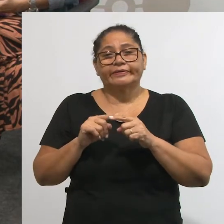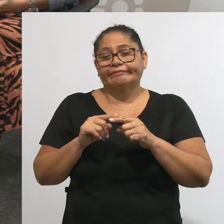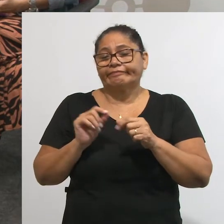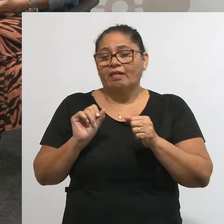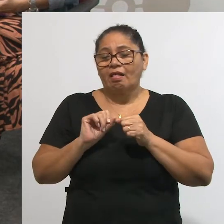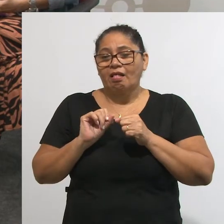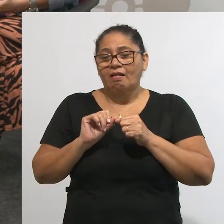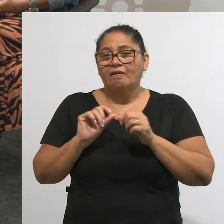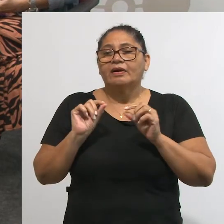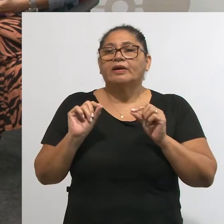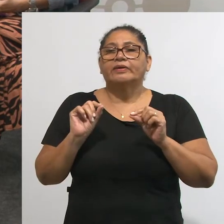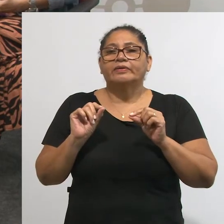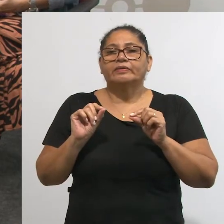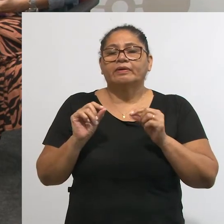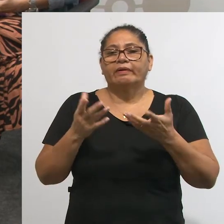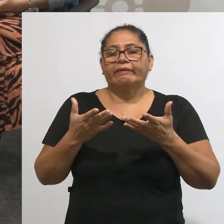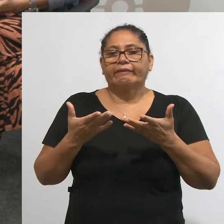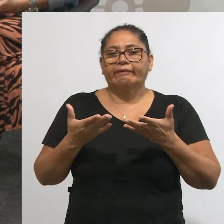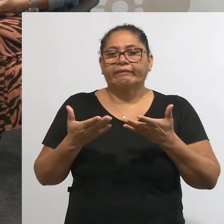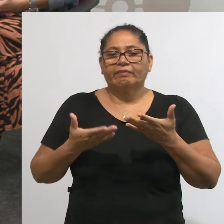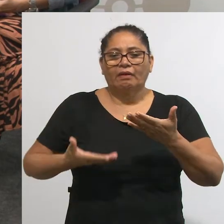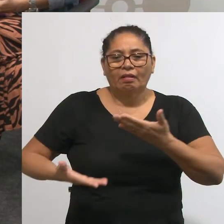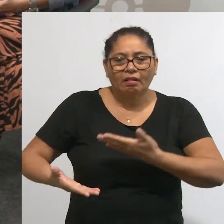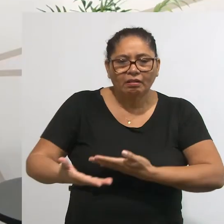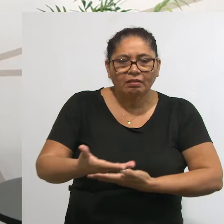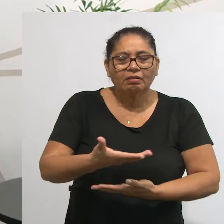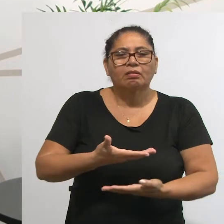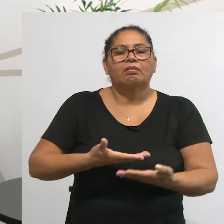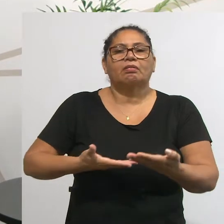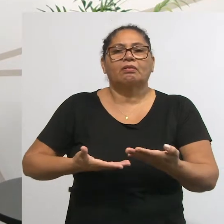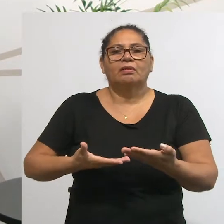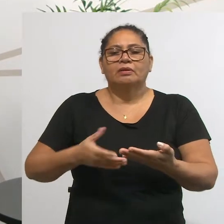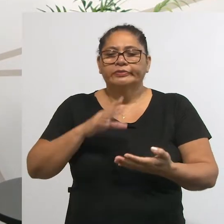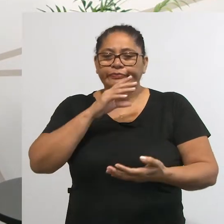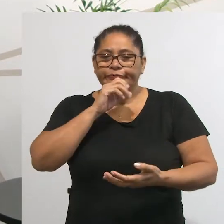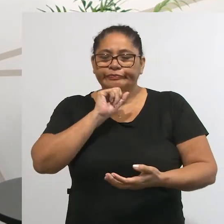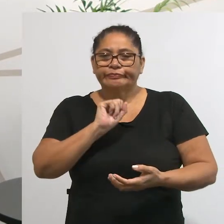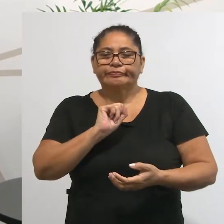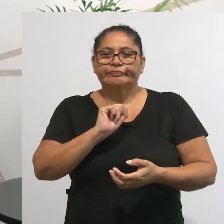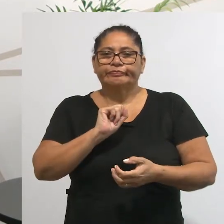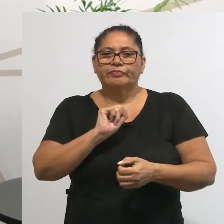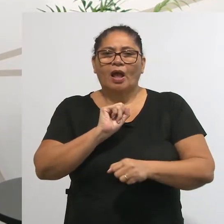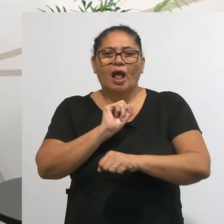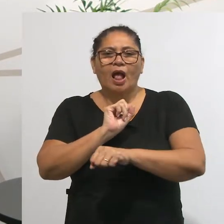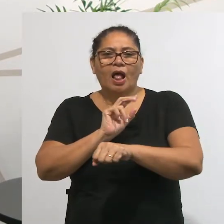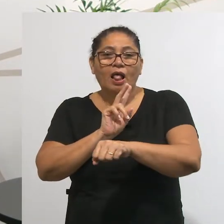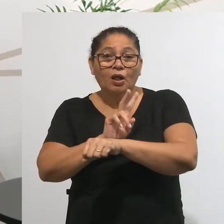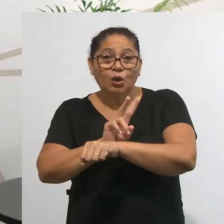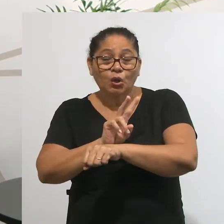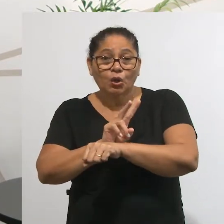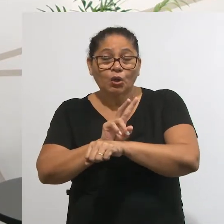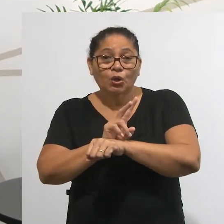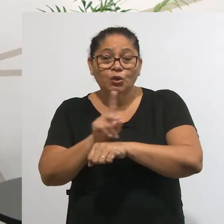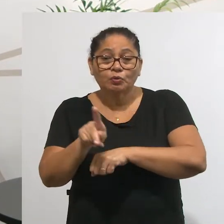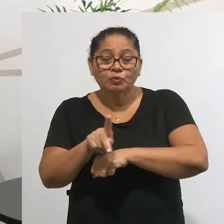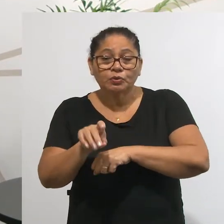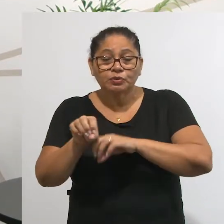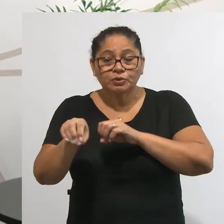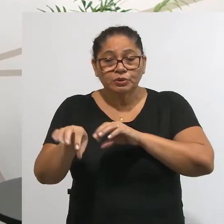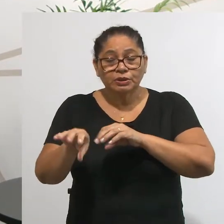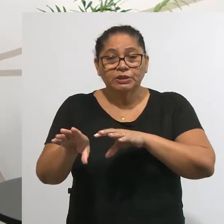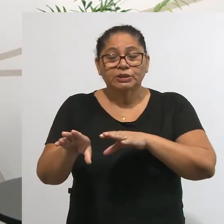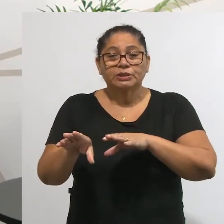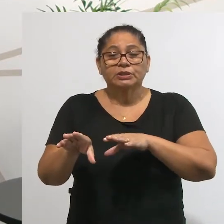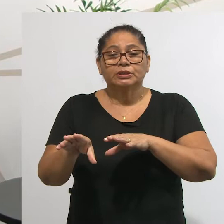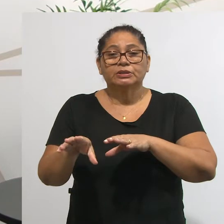faz sem realmente se dispor, porque uma das questões que Paulo Freire defende é o professor que ensina